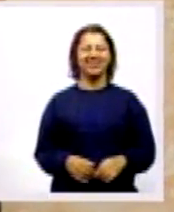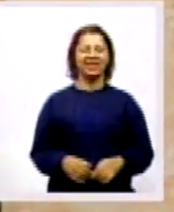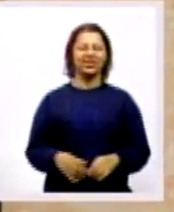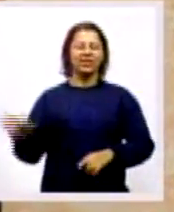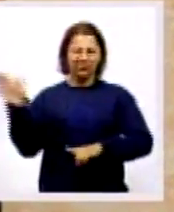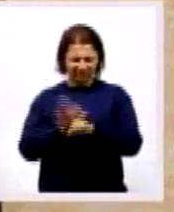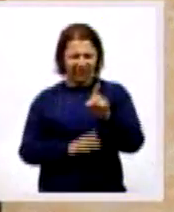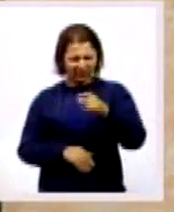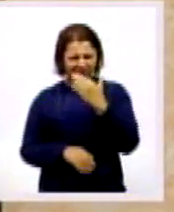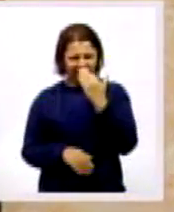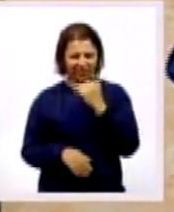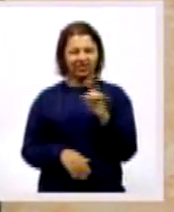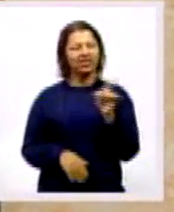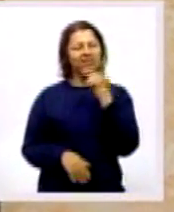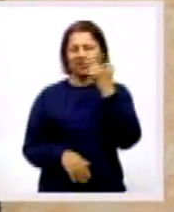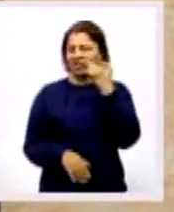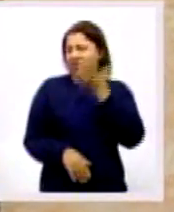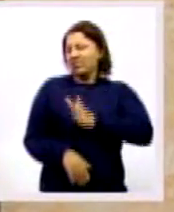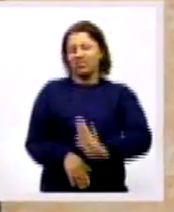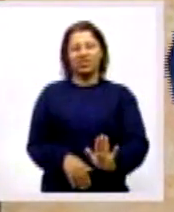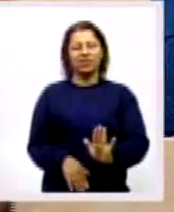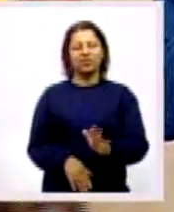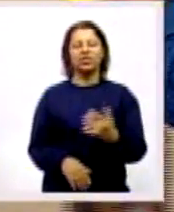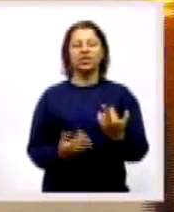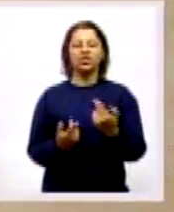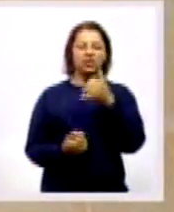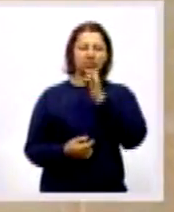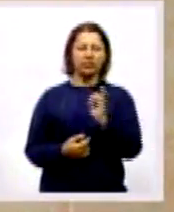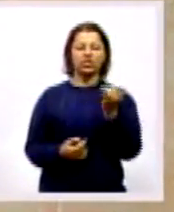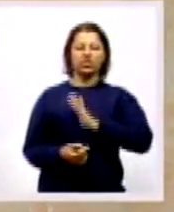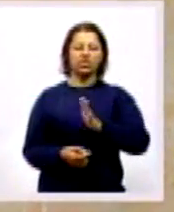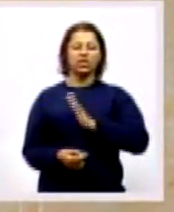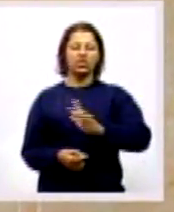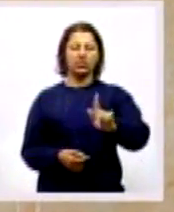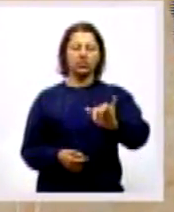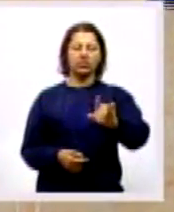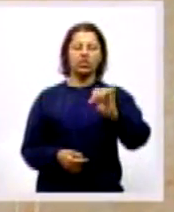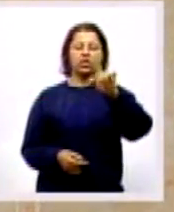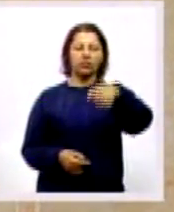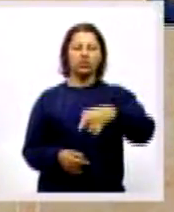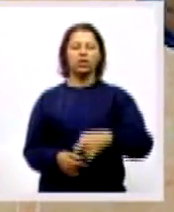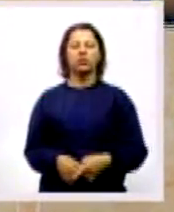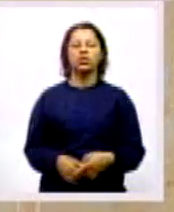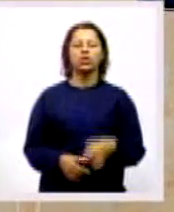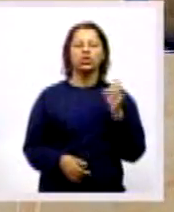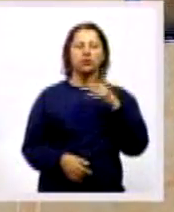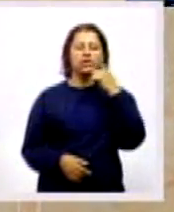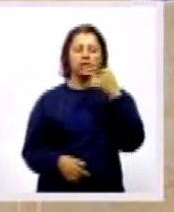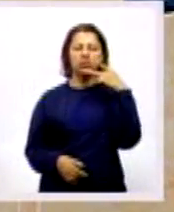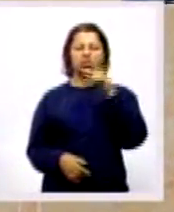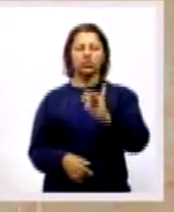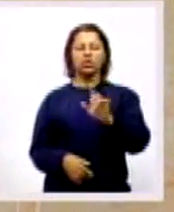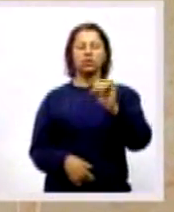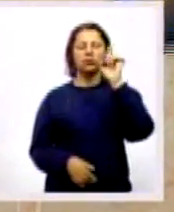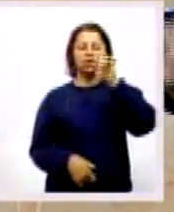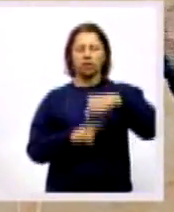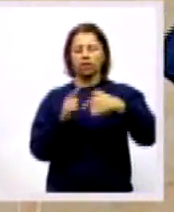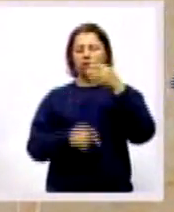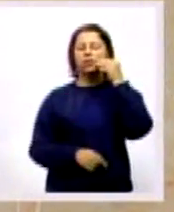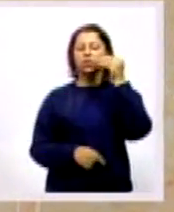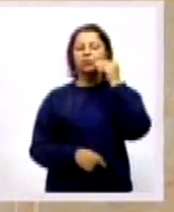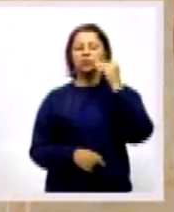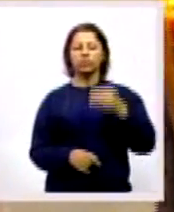Já comeu? Então não fala que não gosta. É igual falar que não gosta de jiló. Então só fala que não gosta depois que